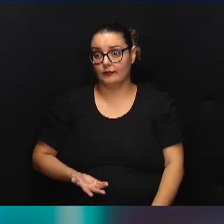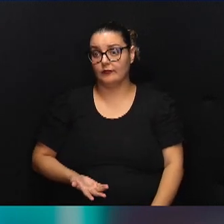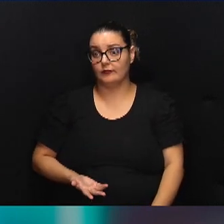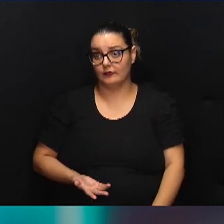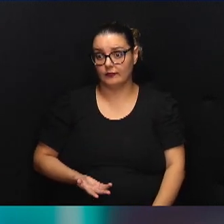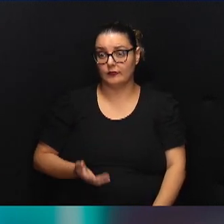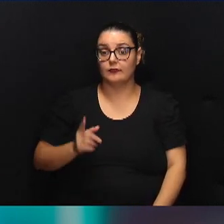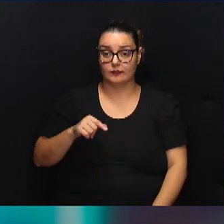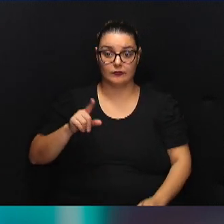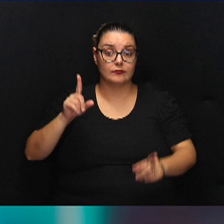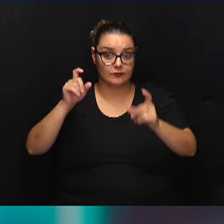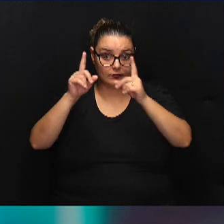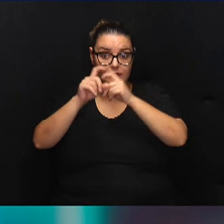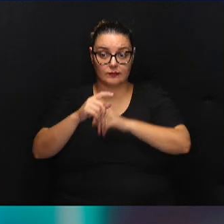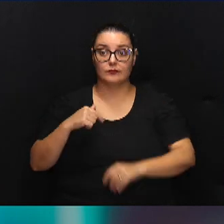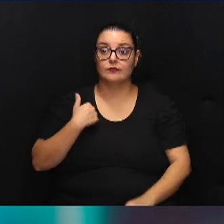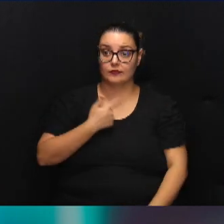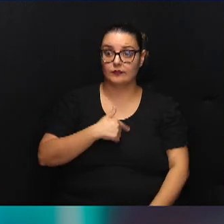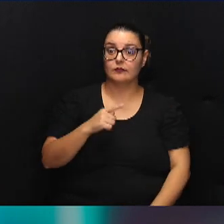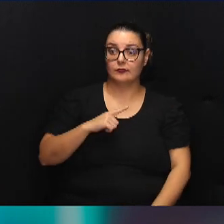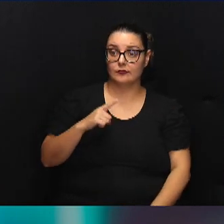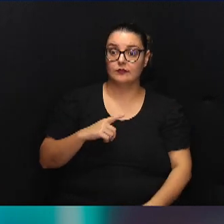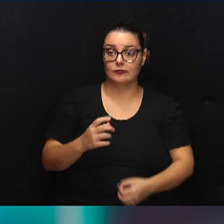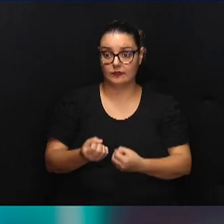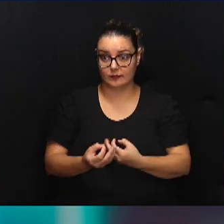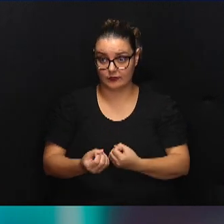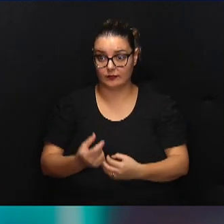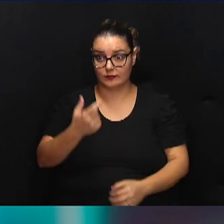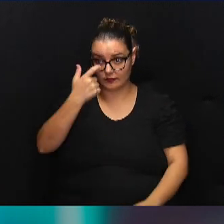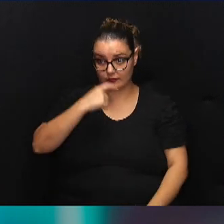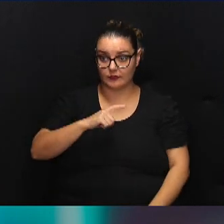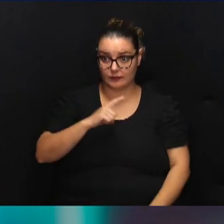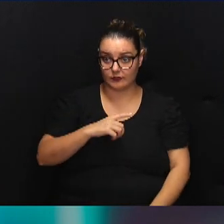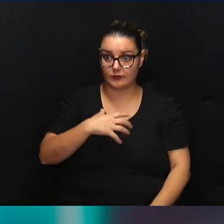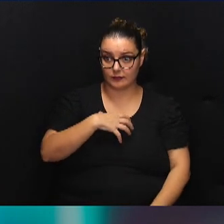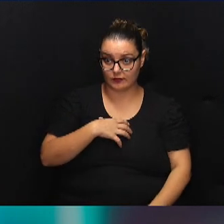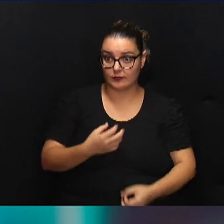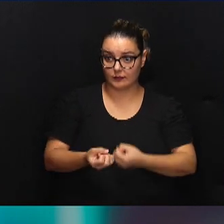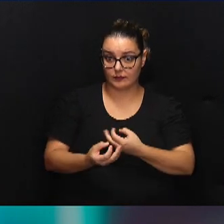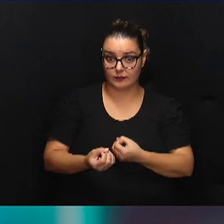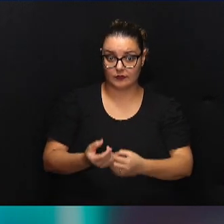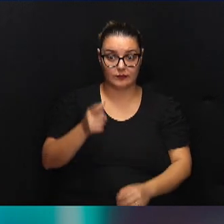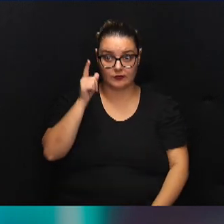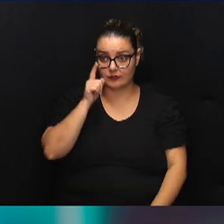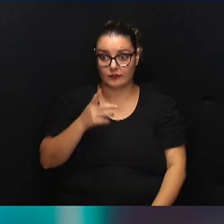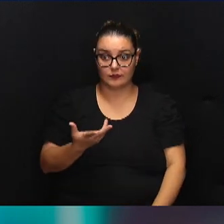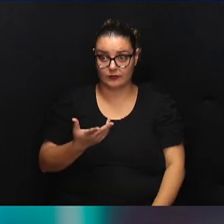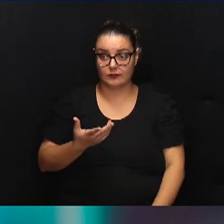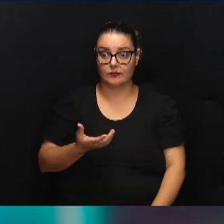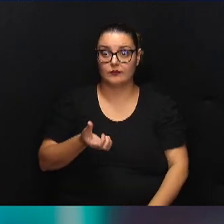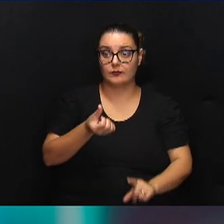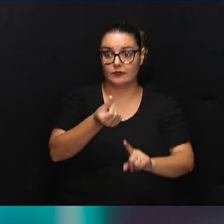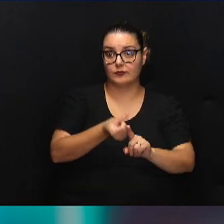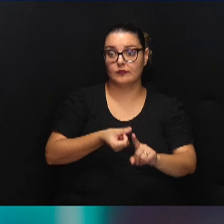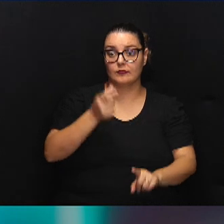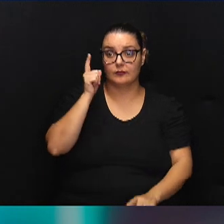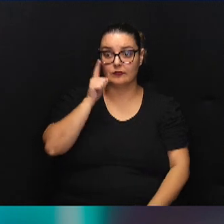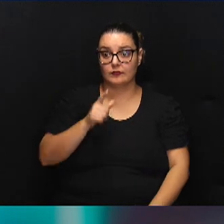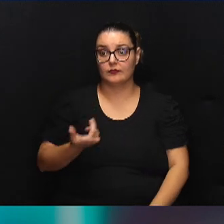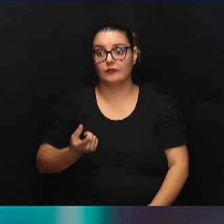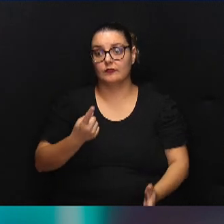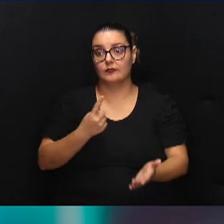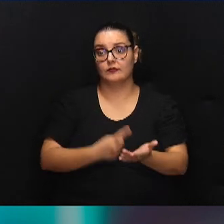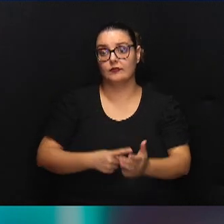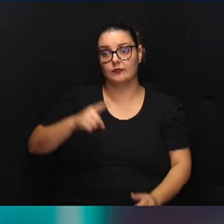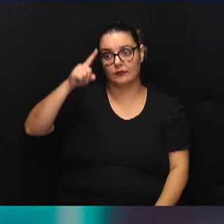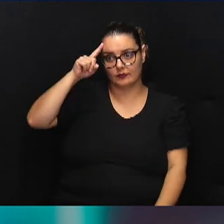porque é difícil, gente. Nós que temos a informação, eu que tenho a informação, eu não estou conseguindo. Faz 6 meses que eu não consigo marcar um